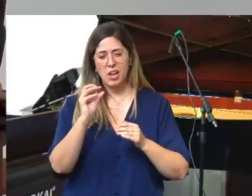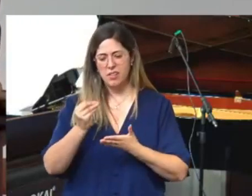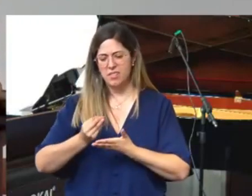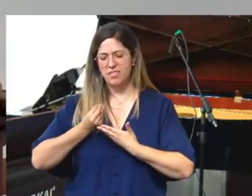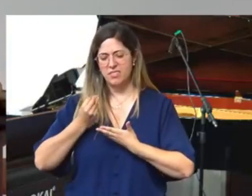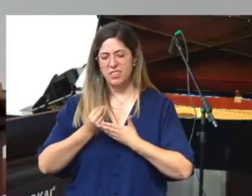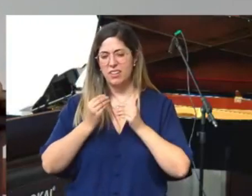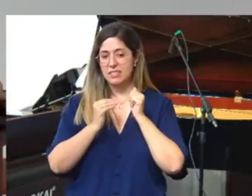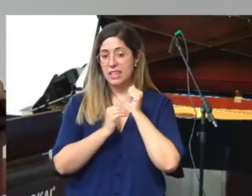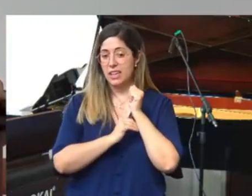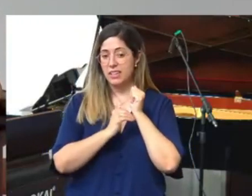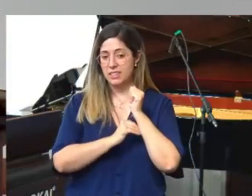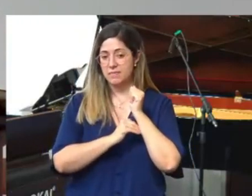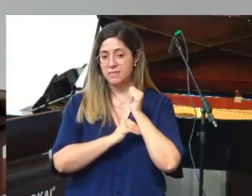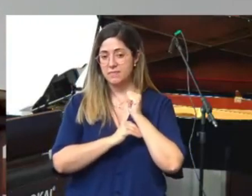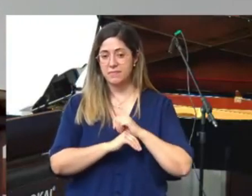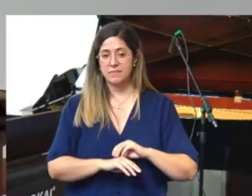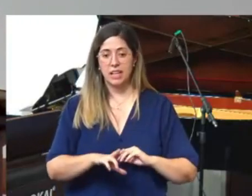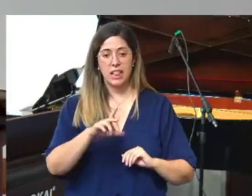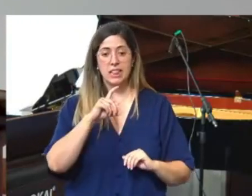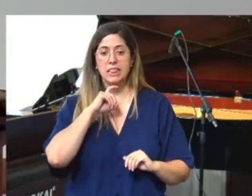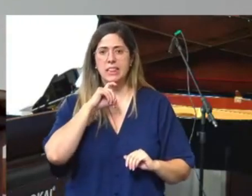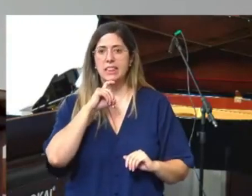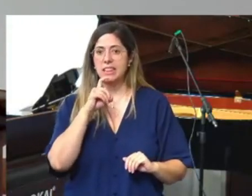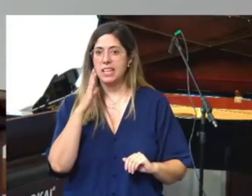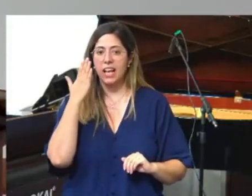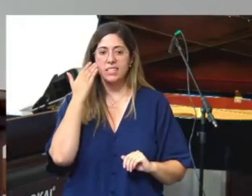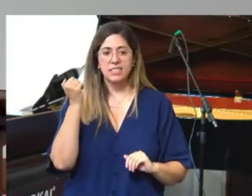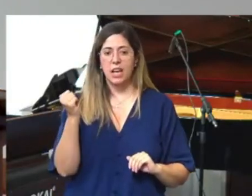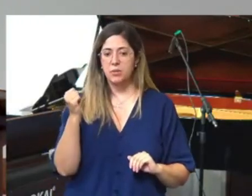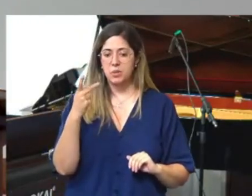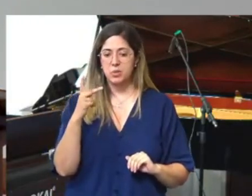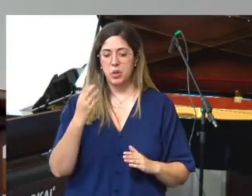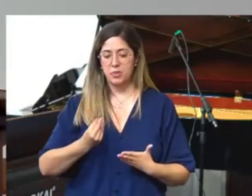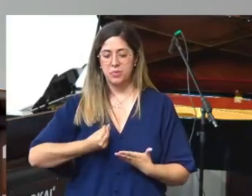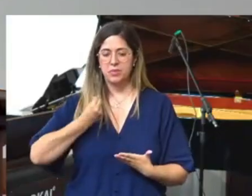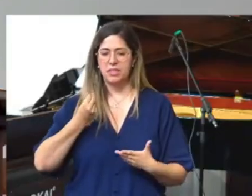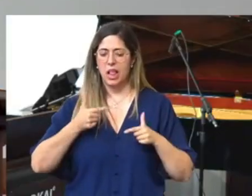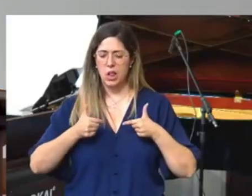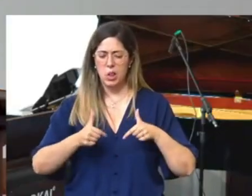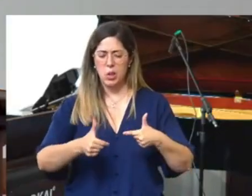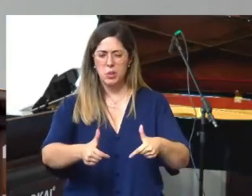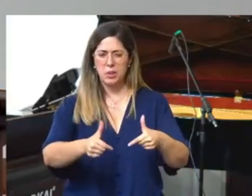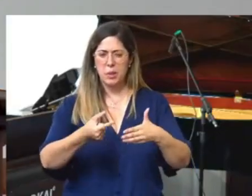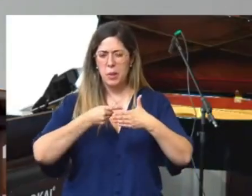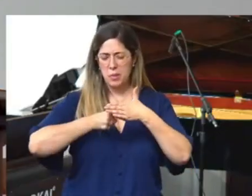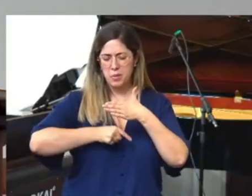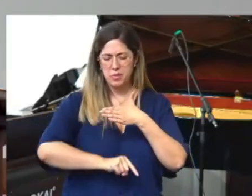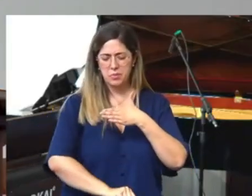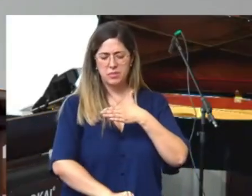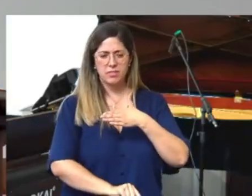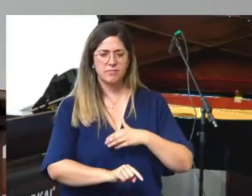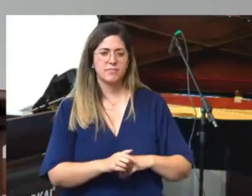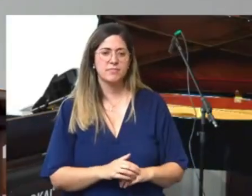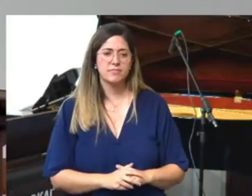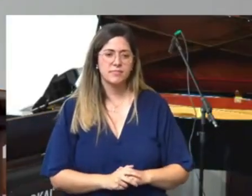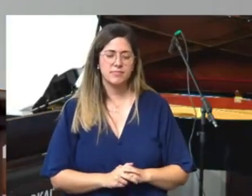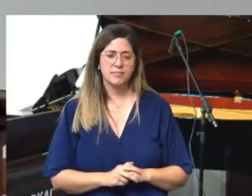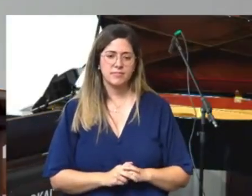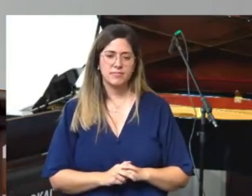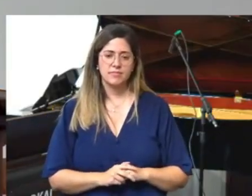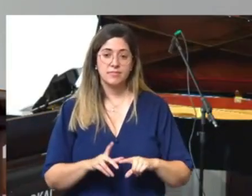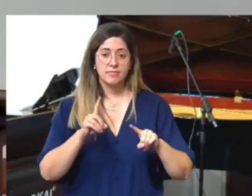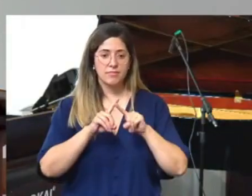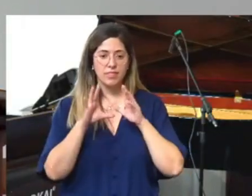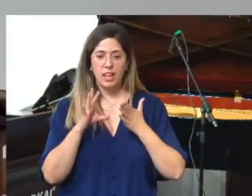secreta, onde ninguém precisa saber da sua vida ou das suas lutas mais íntimas.